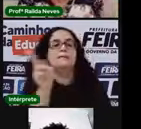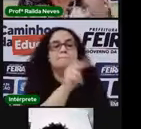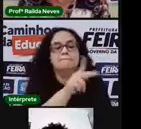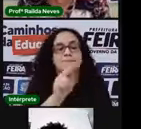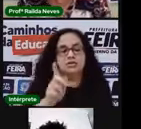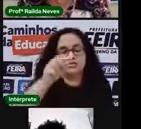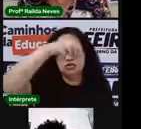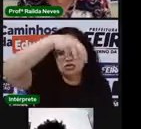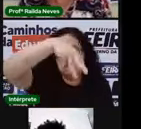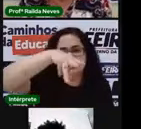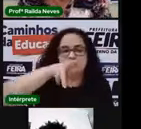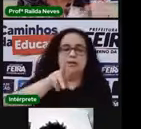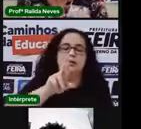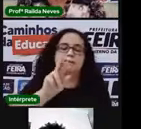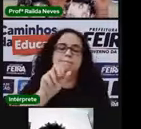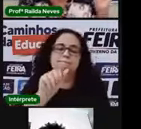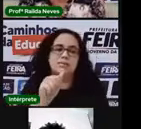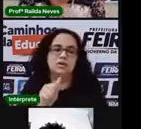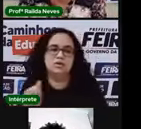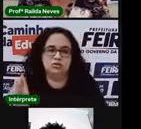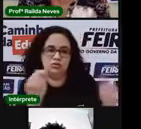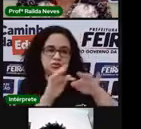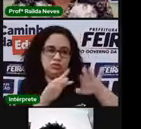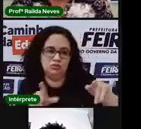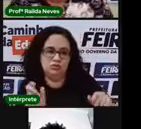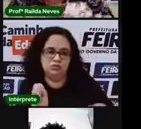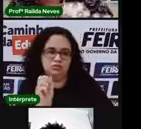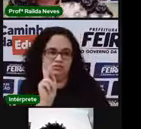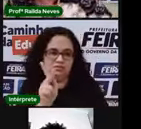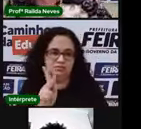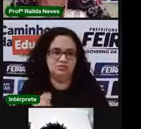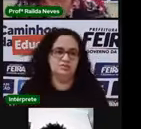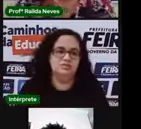de volta no ambiente digital. Ok? A palavra é sua, amada.